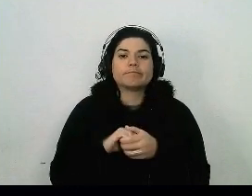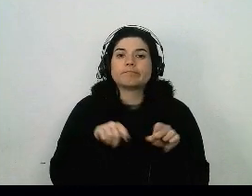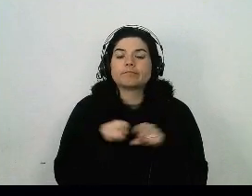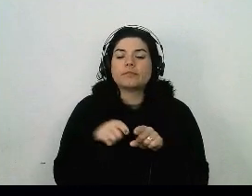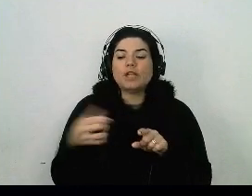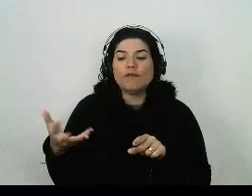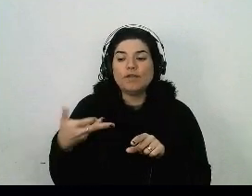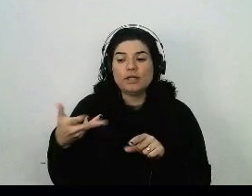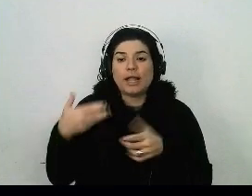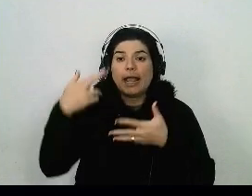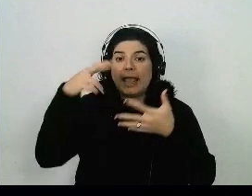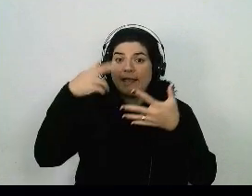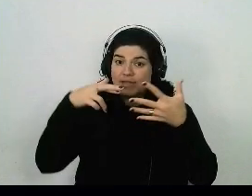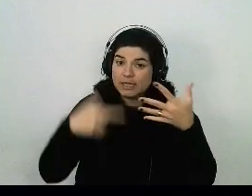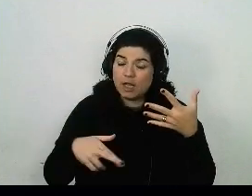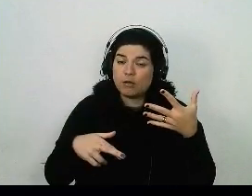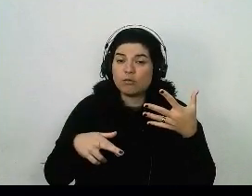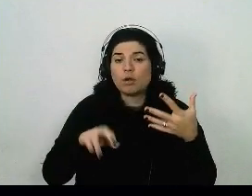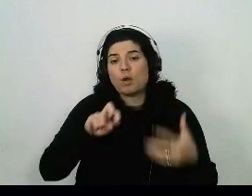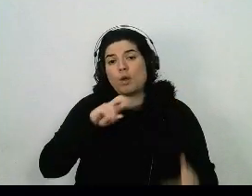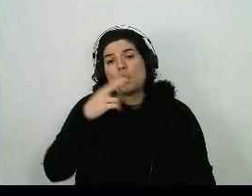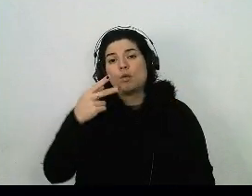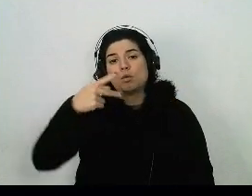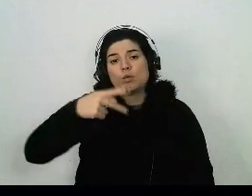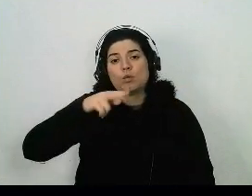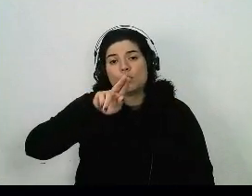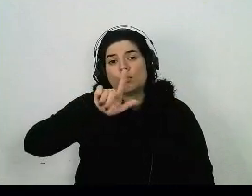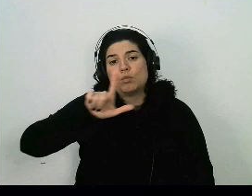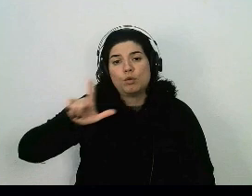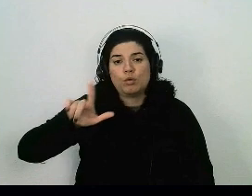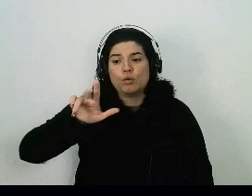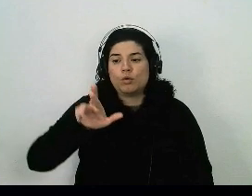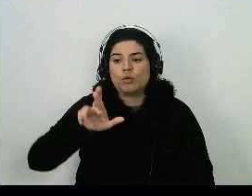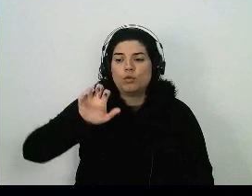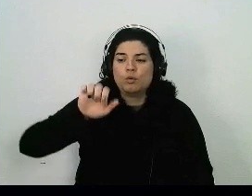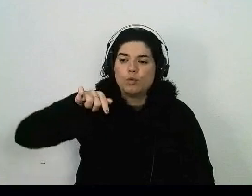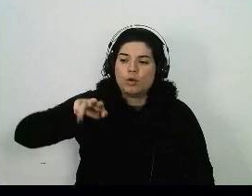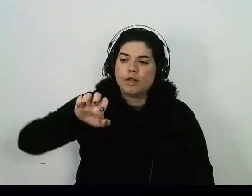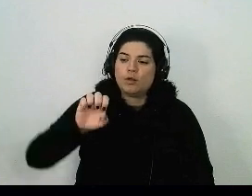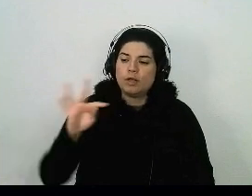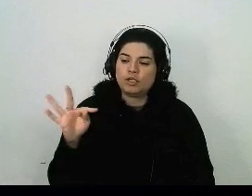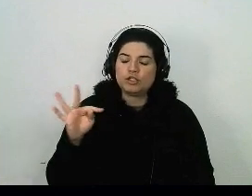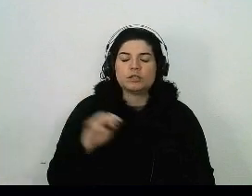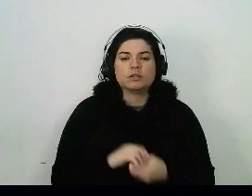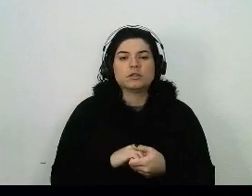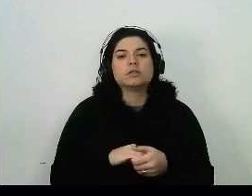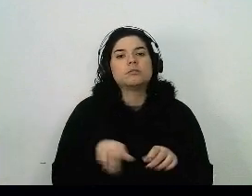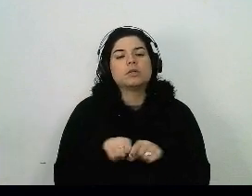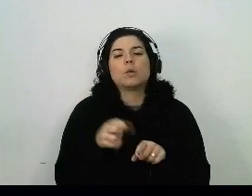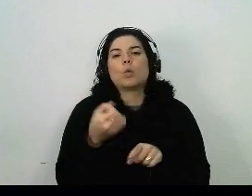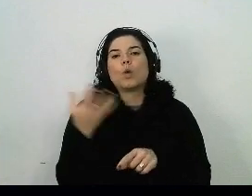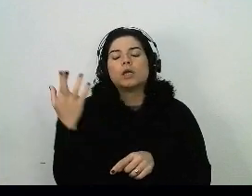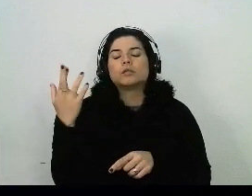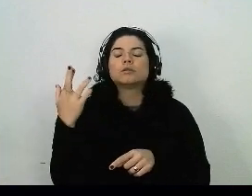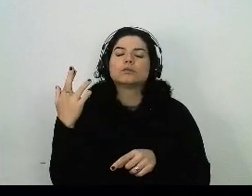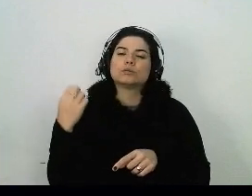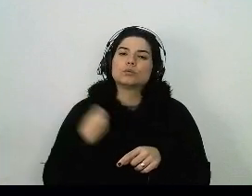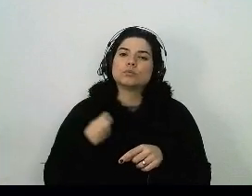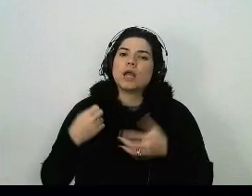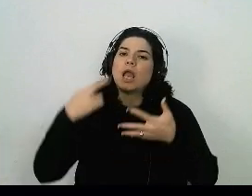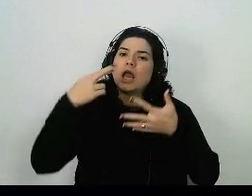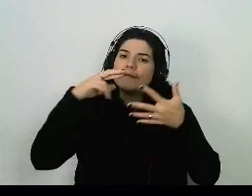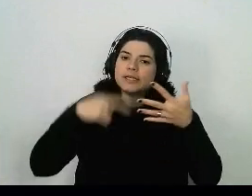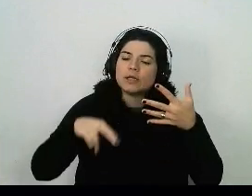revisão de código ou de purequest nesse caso o número de revisões de código a qualidade das avaliações e o tempo